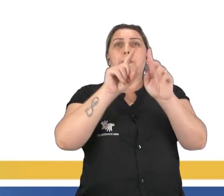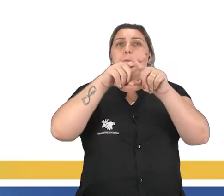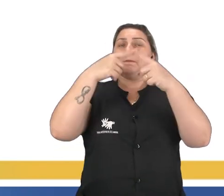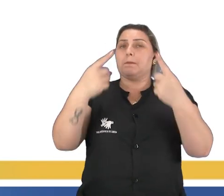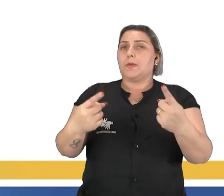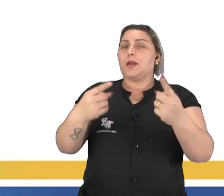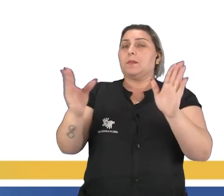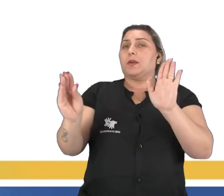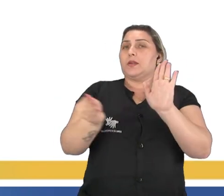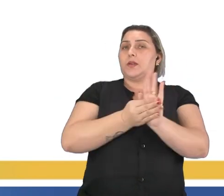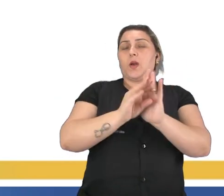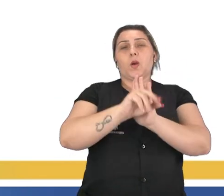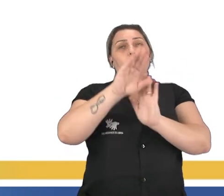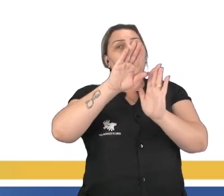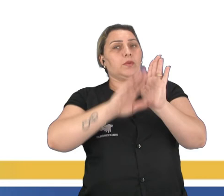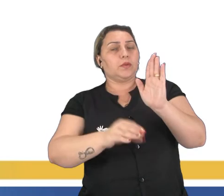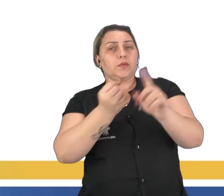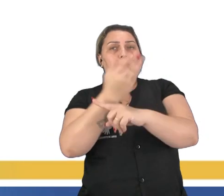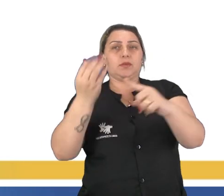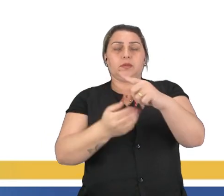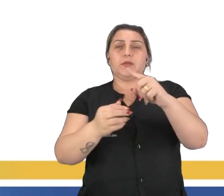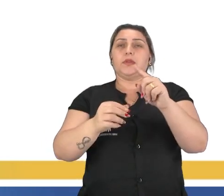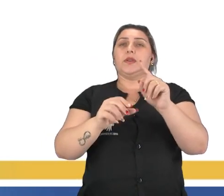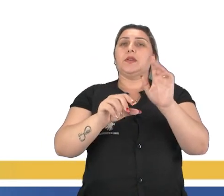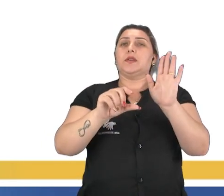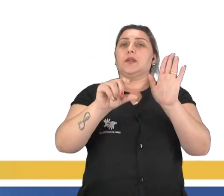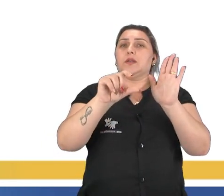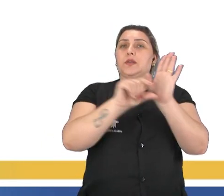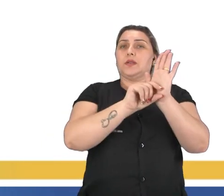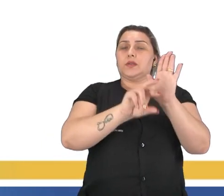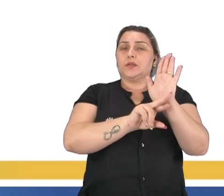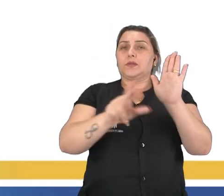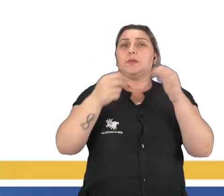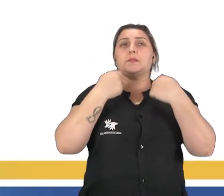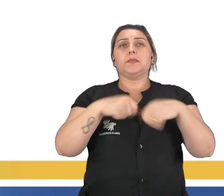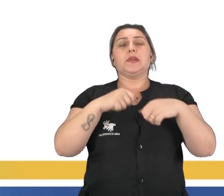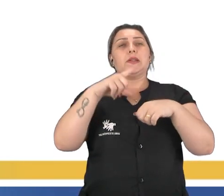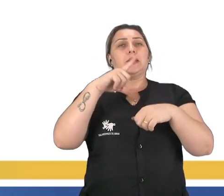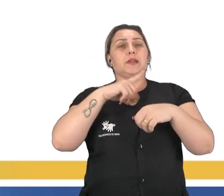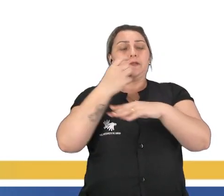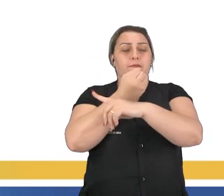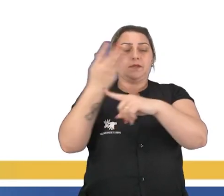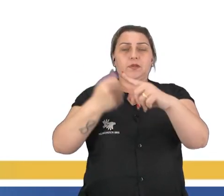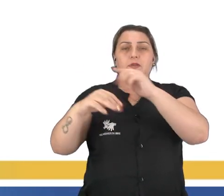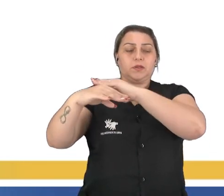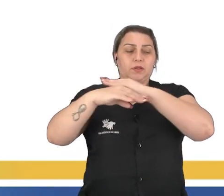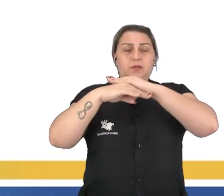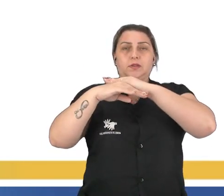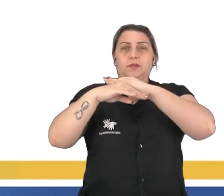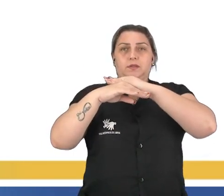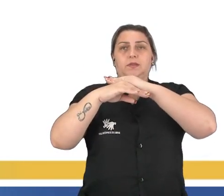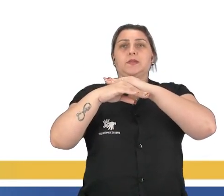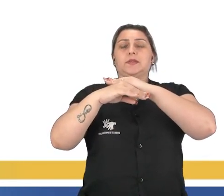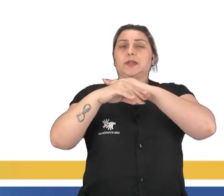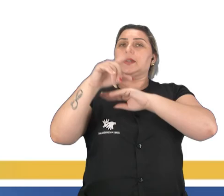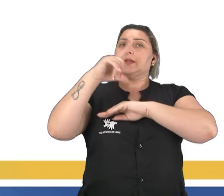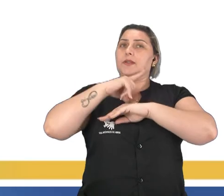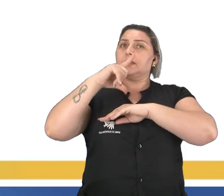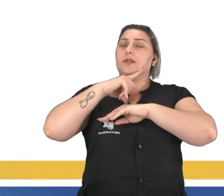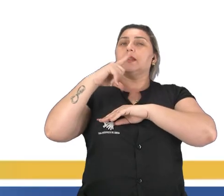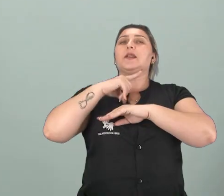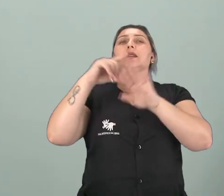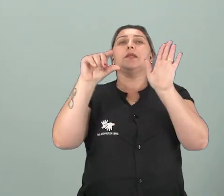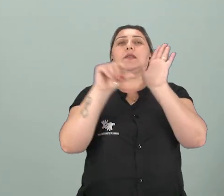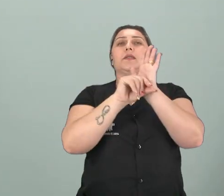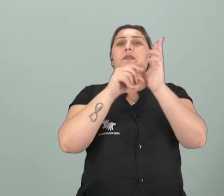Mas, para adicionar ou subtrair frações com denominadores diferentes, é preciso obter frações equivalentes a elas que tenham